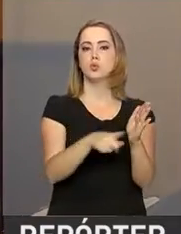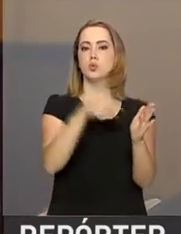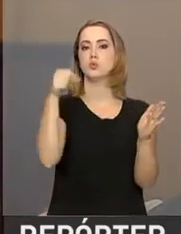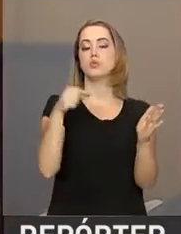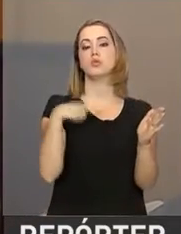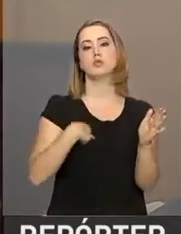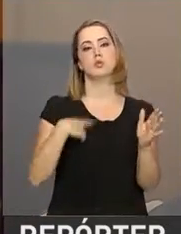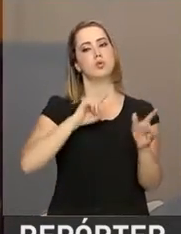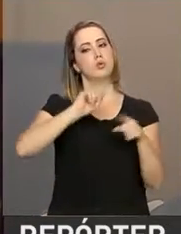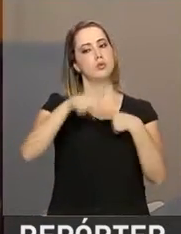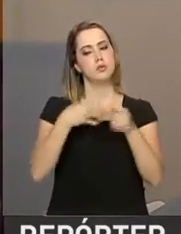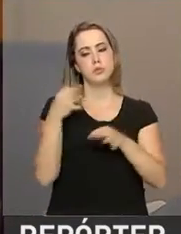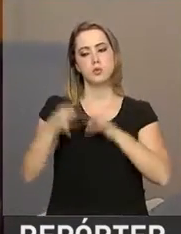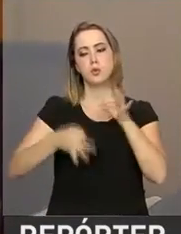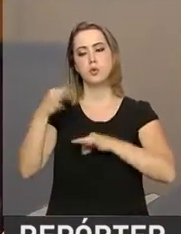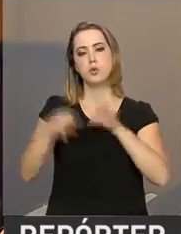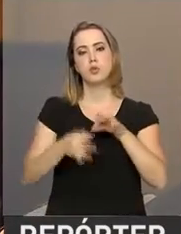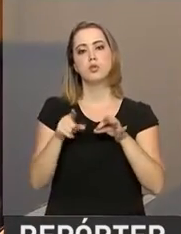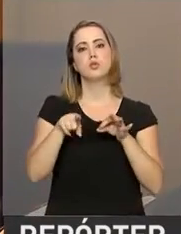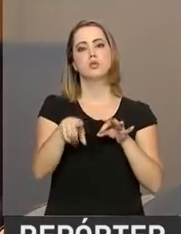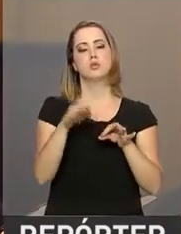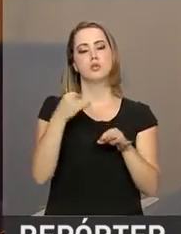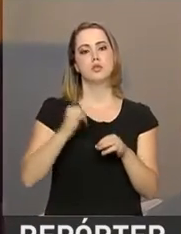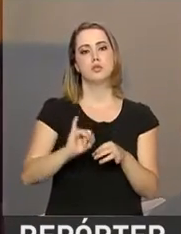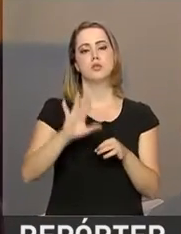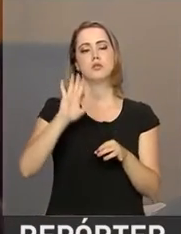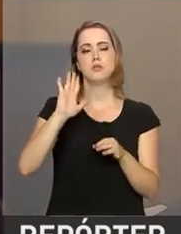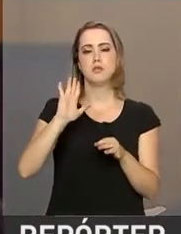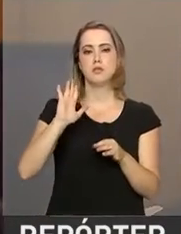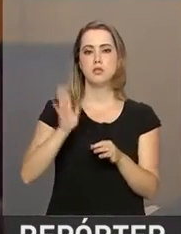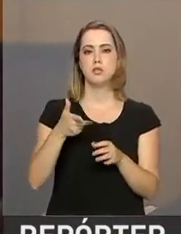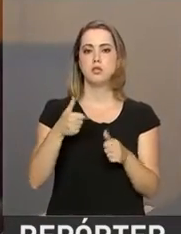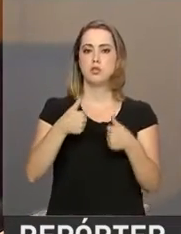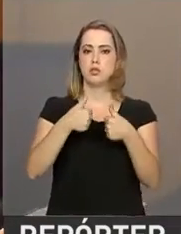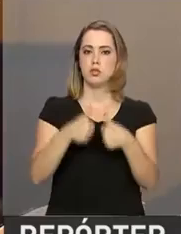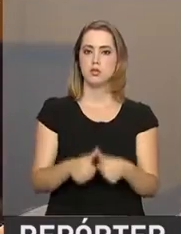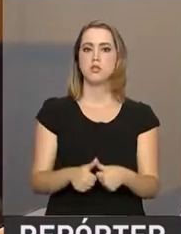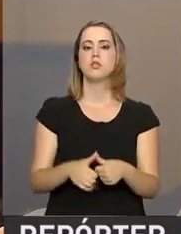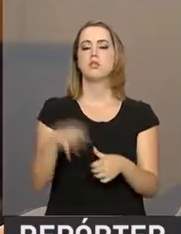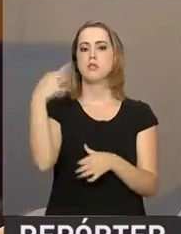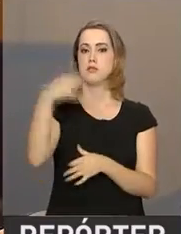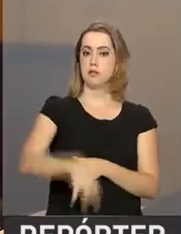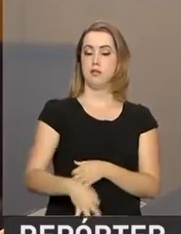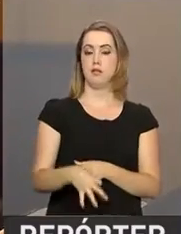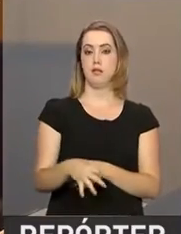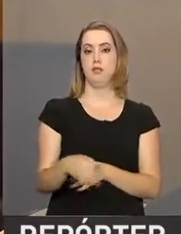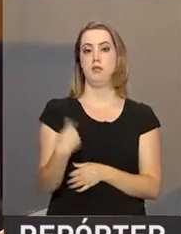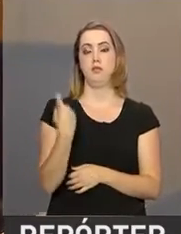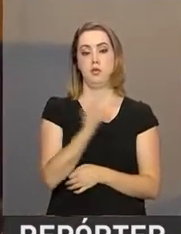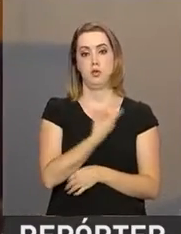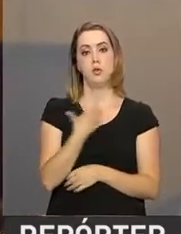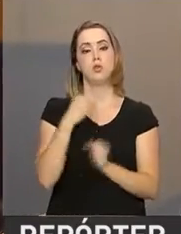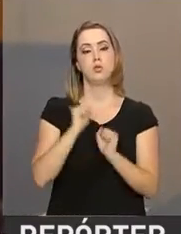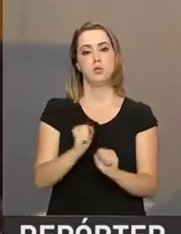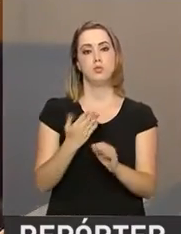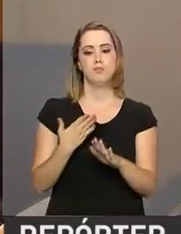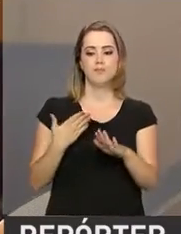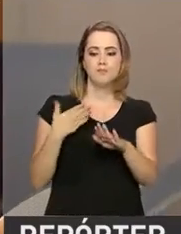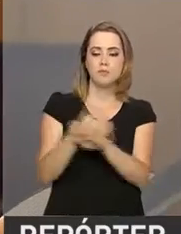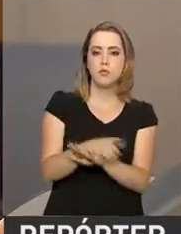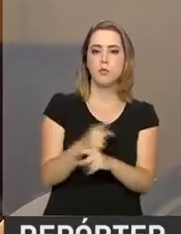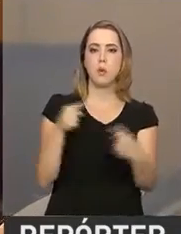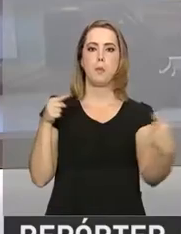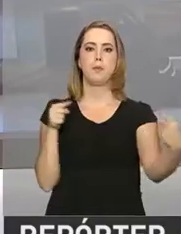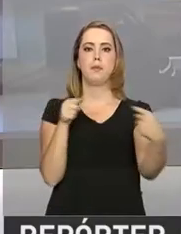informações para julgar se a política monetária está, de fato, adequada para que consigamos atingir as metas nos